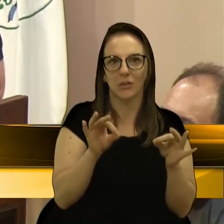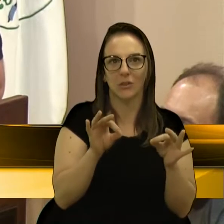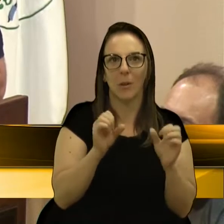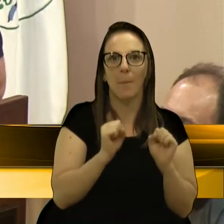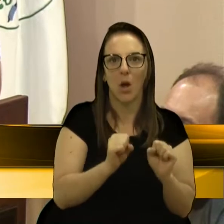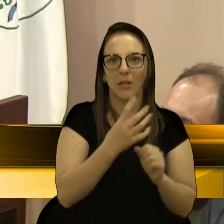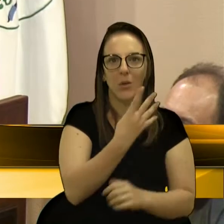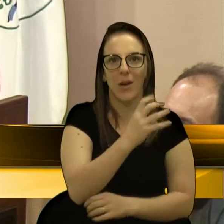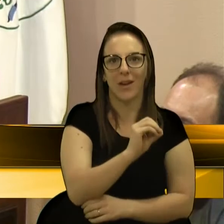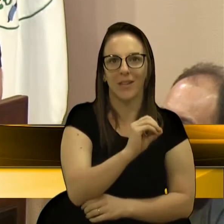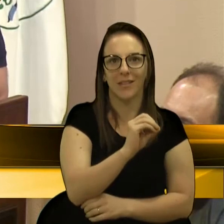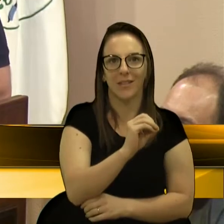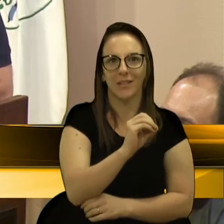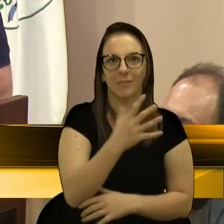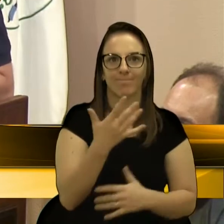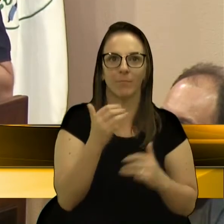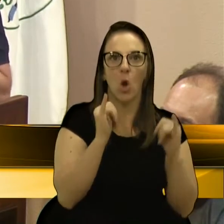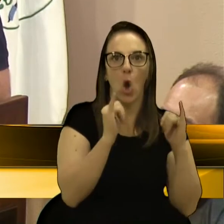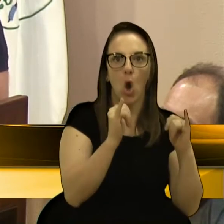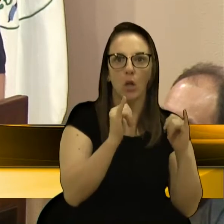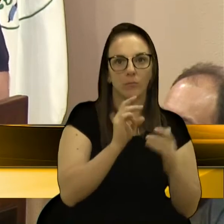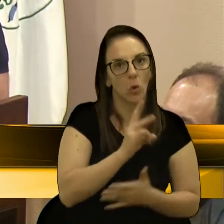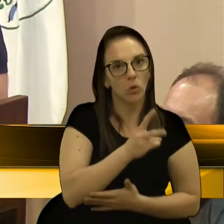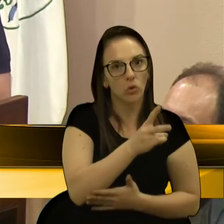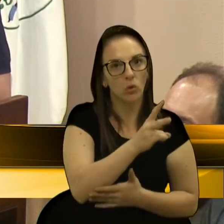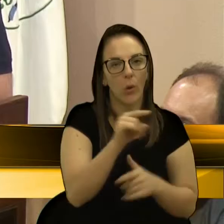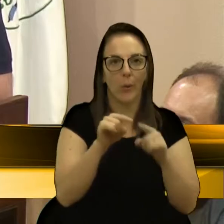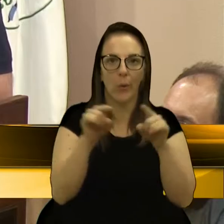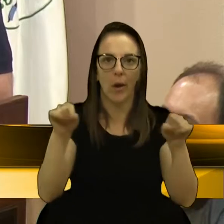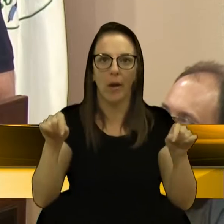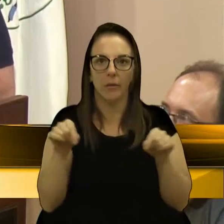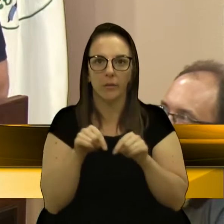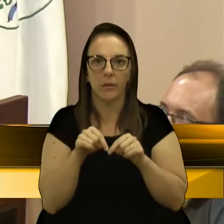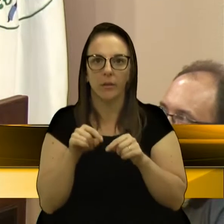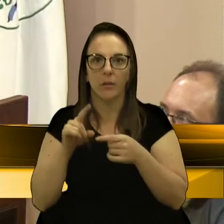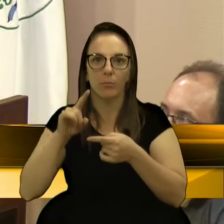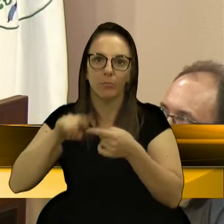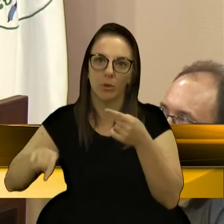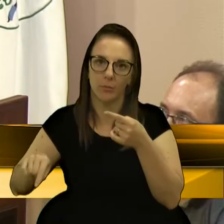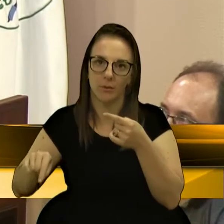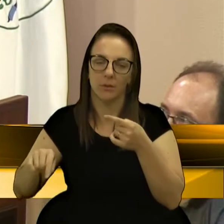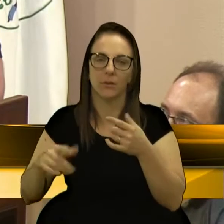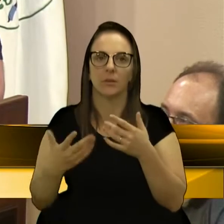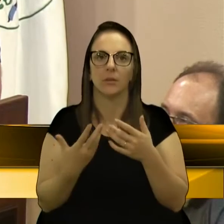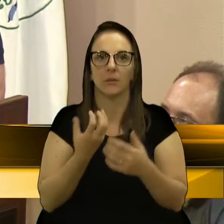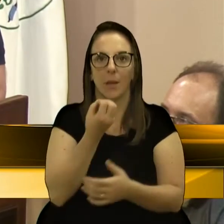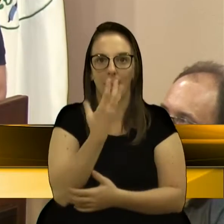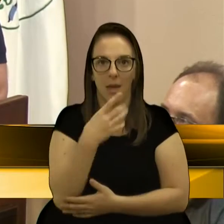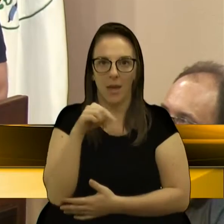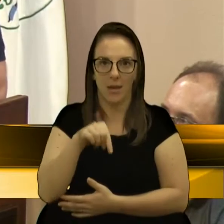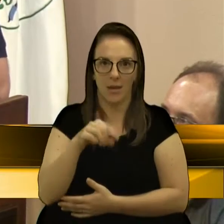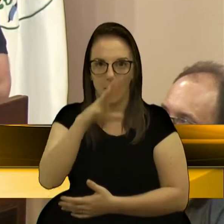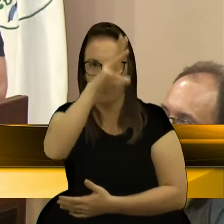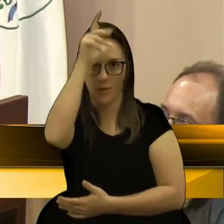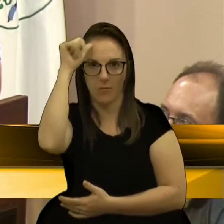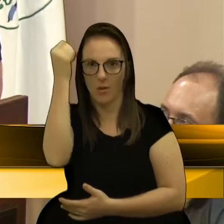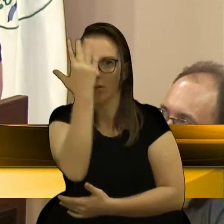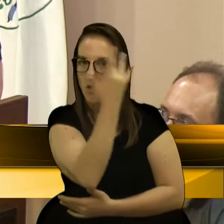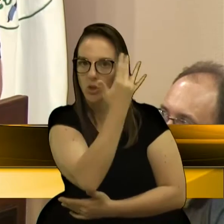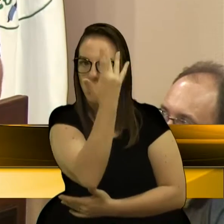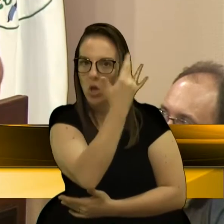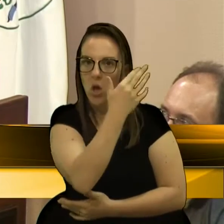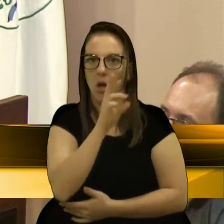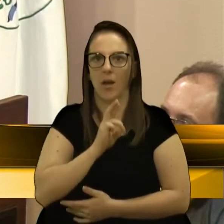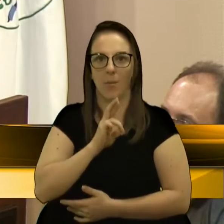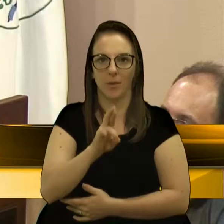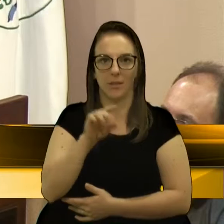continuou funcionando e as quadras foram proibidas. Graças ao prefeito Adiló, aqui representado pela vereadora Marisol,